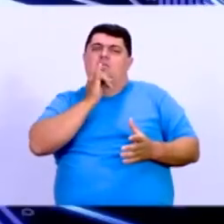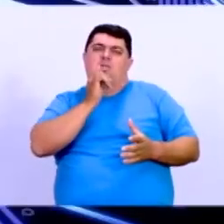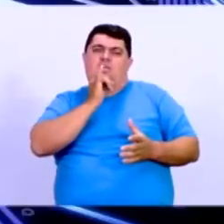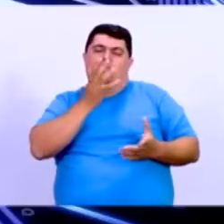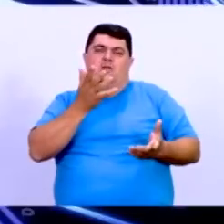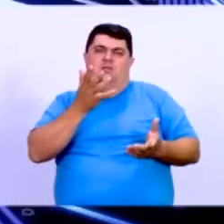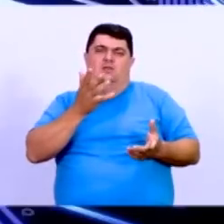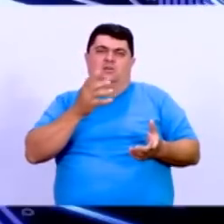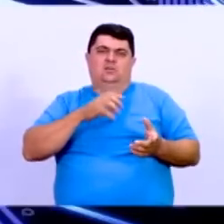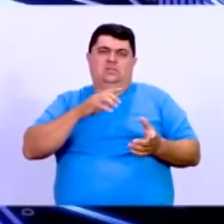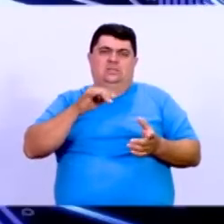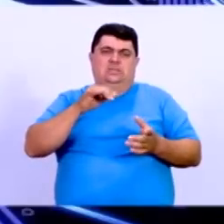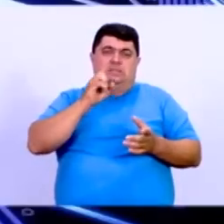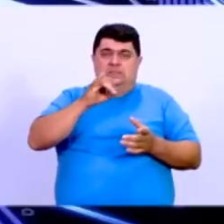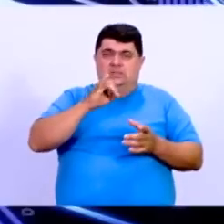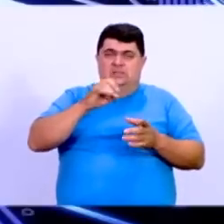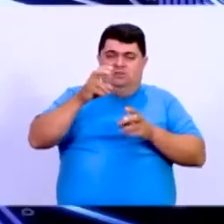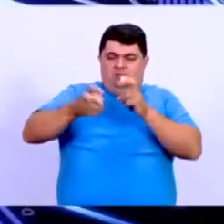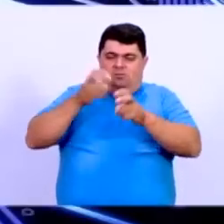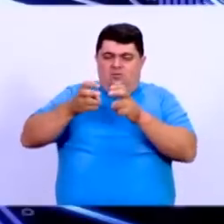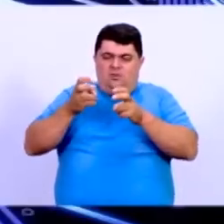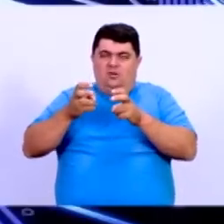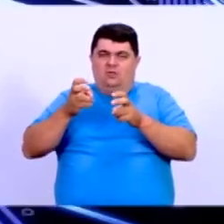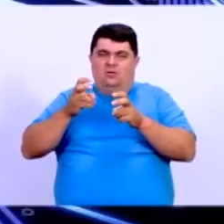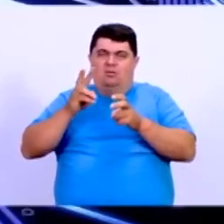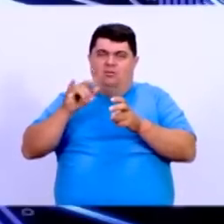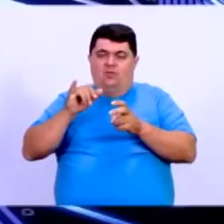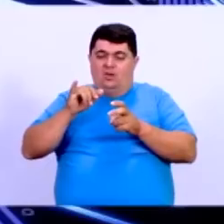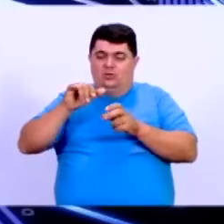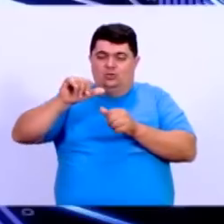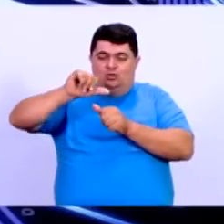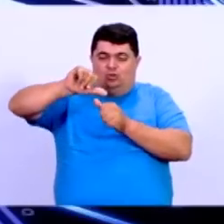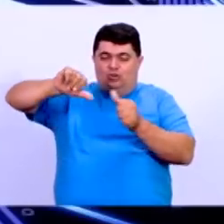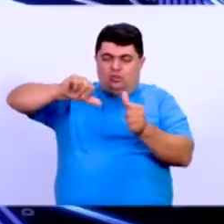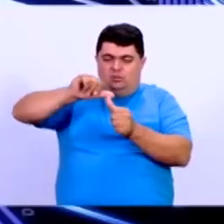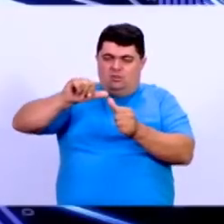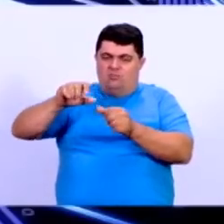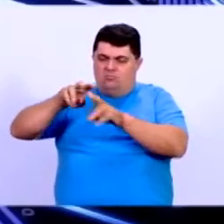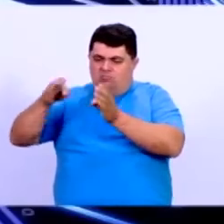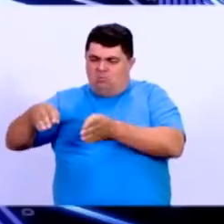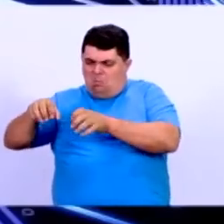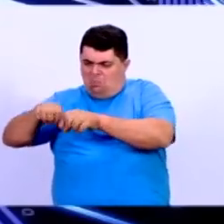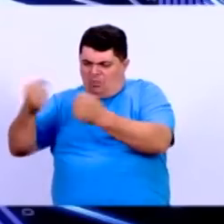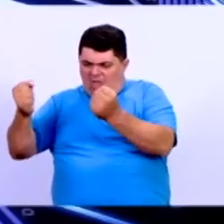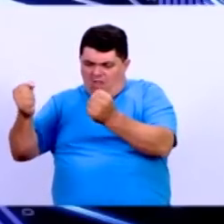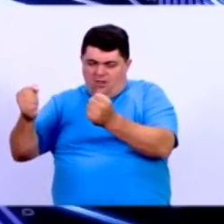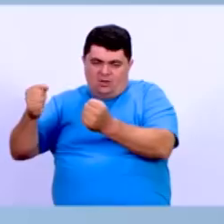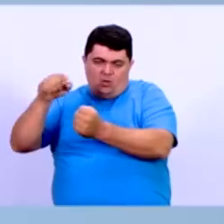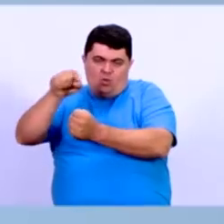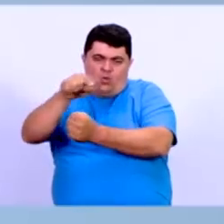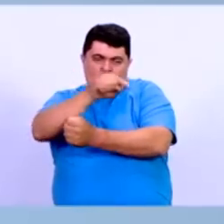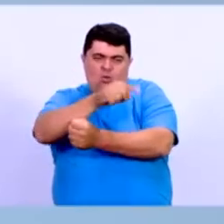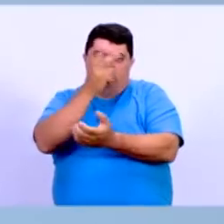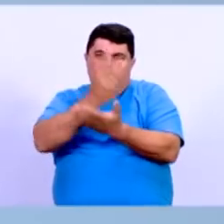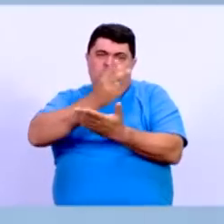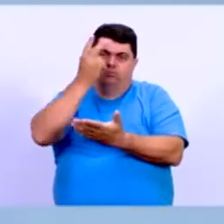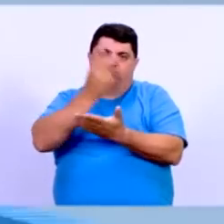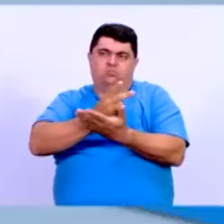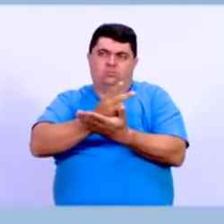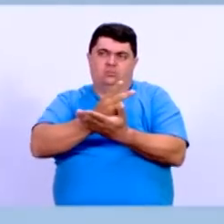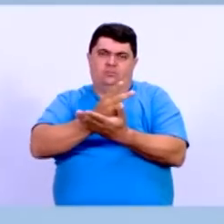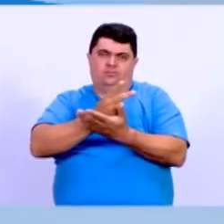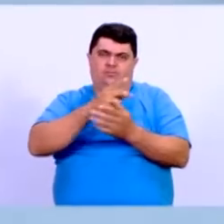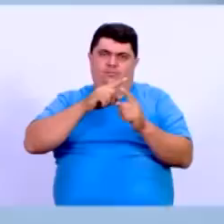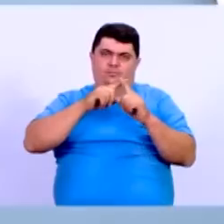uma linha de computador importante, a transferência de informação pararia imediatamente. Mas,